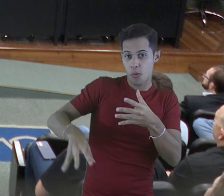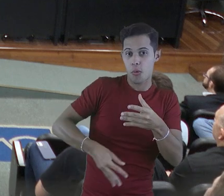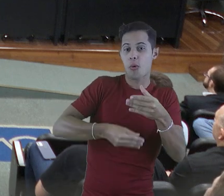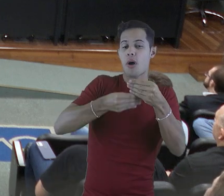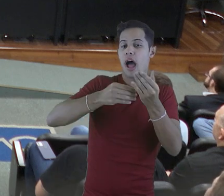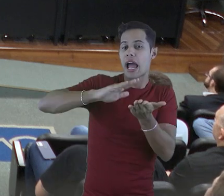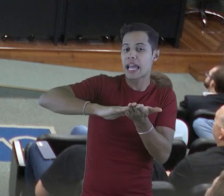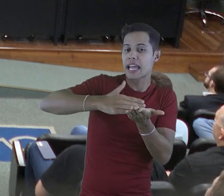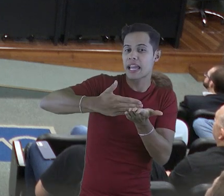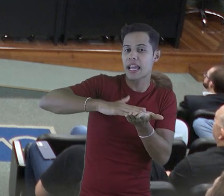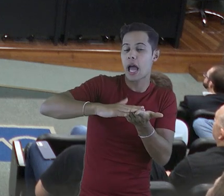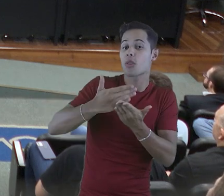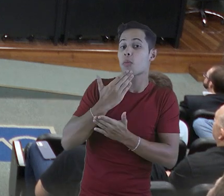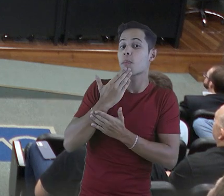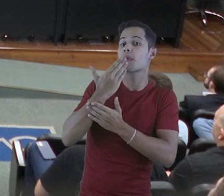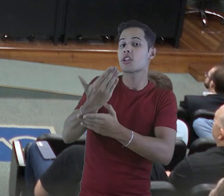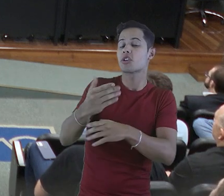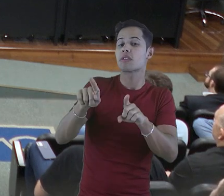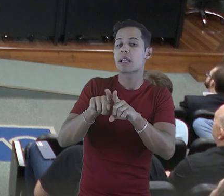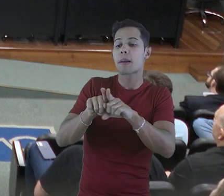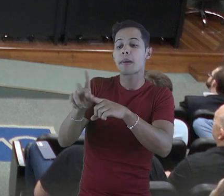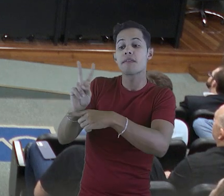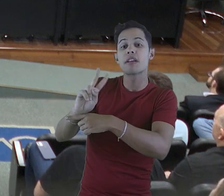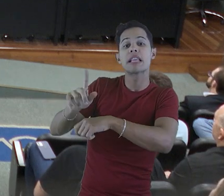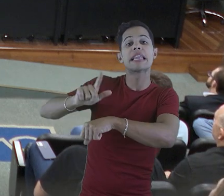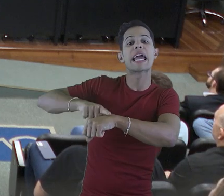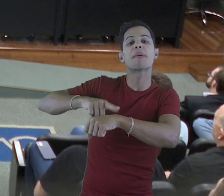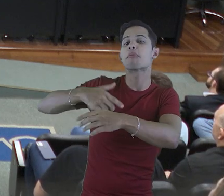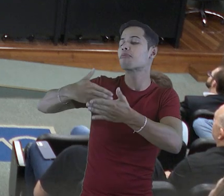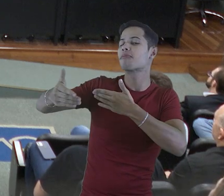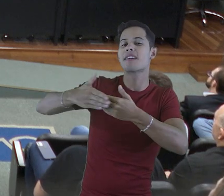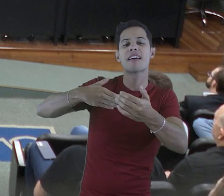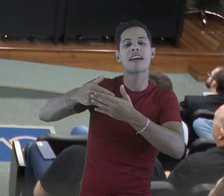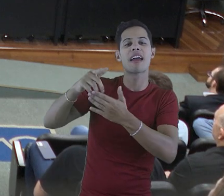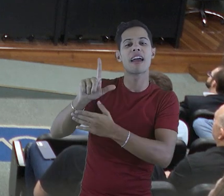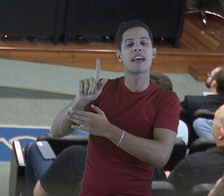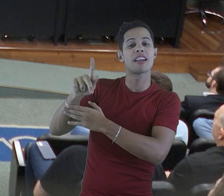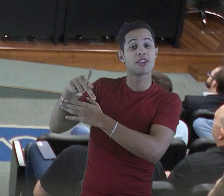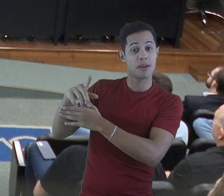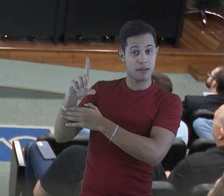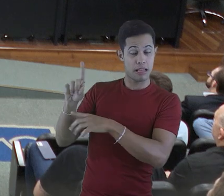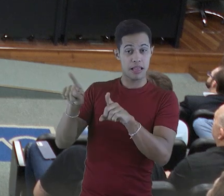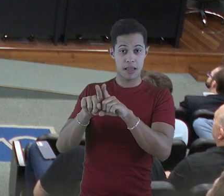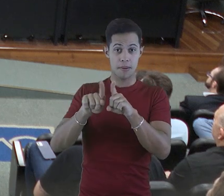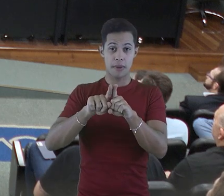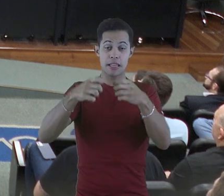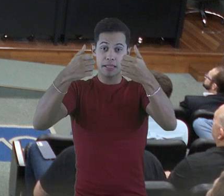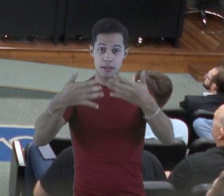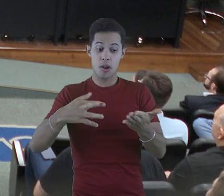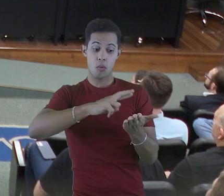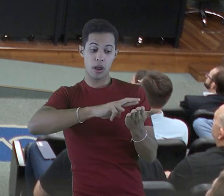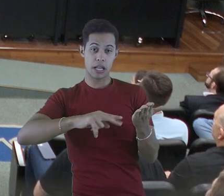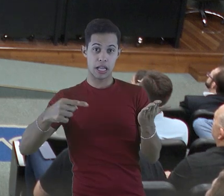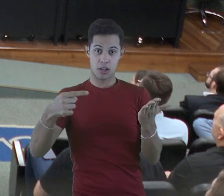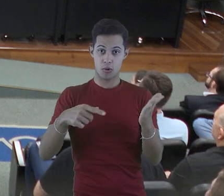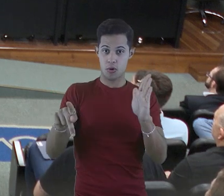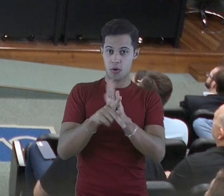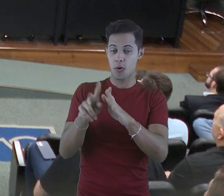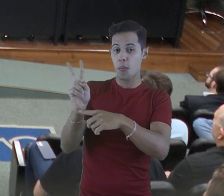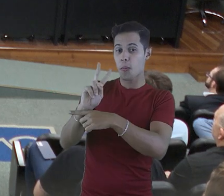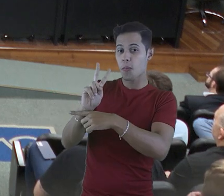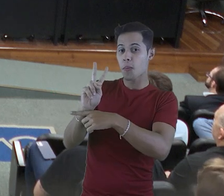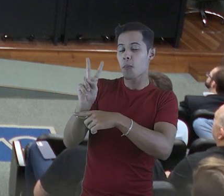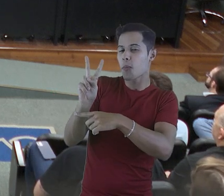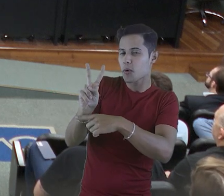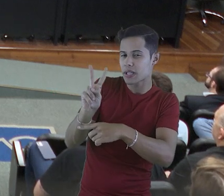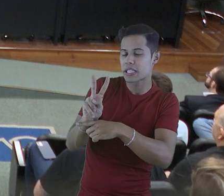e diz o seguinte o relatório de impacto à proteção de dados é a documentação do controlador que contém a descrição dos